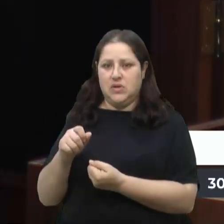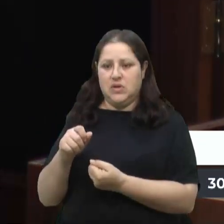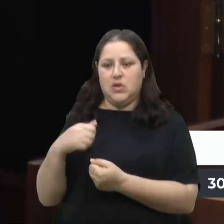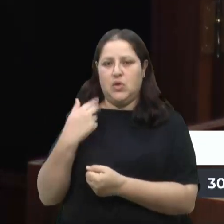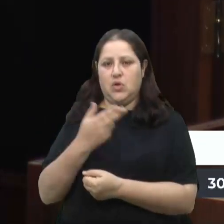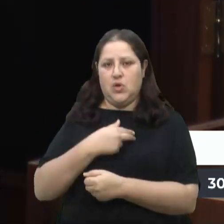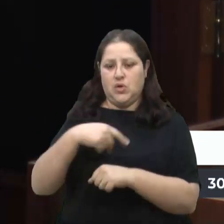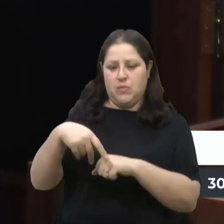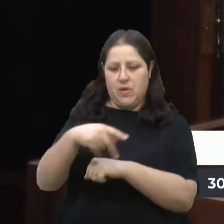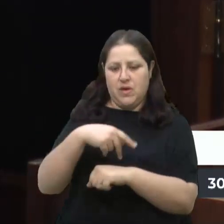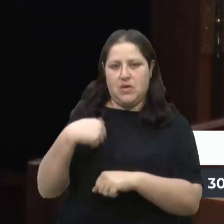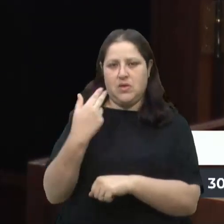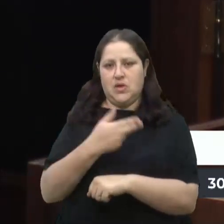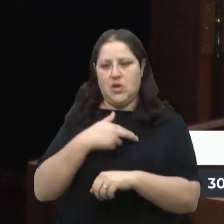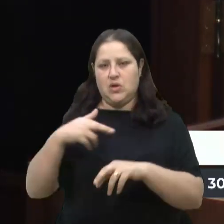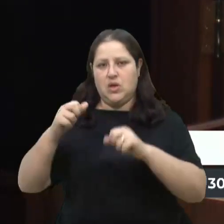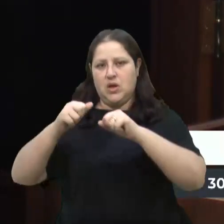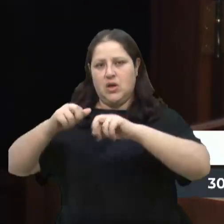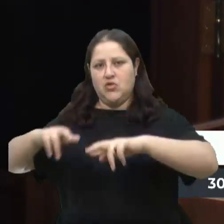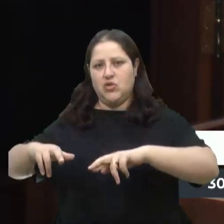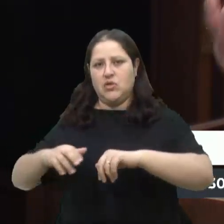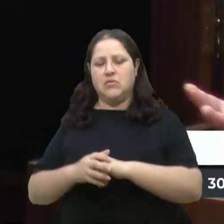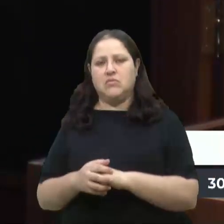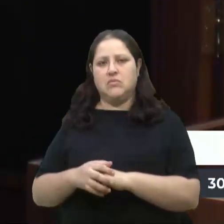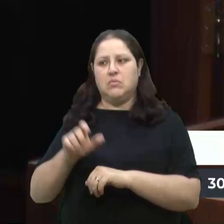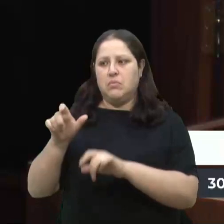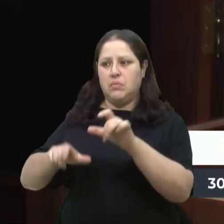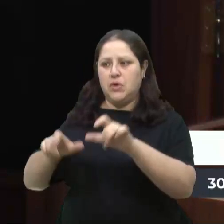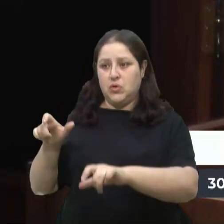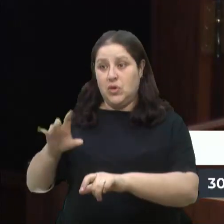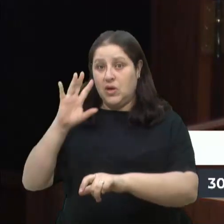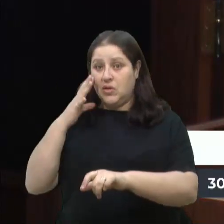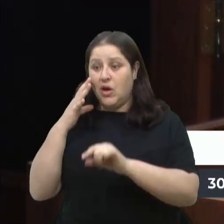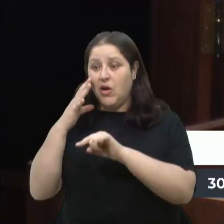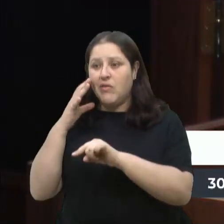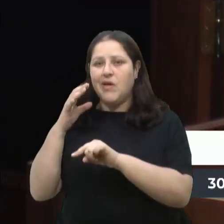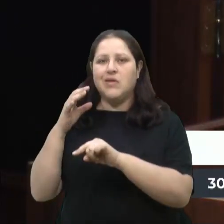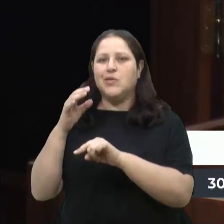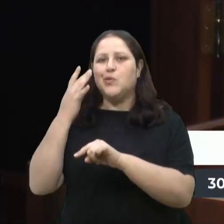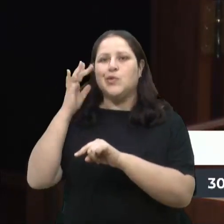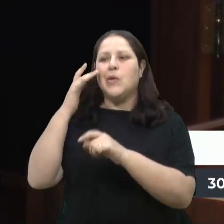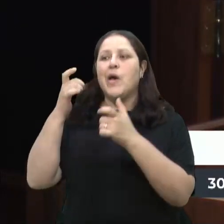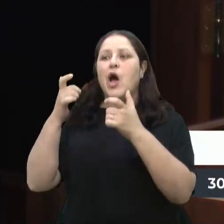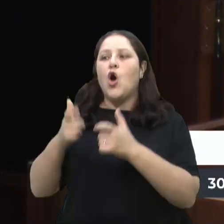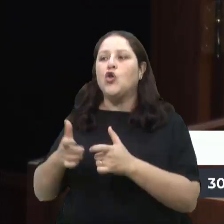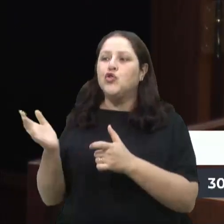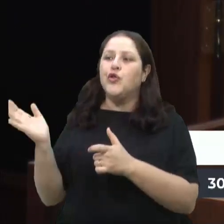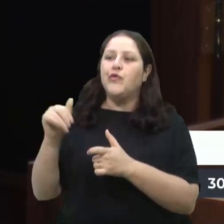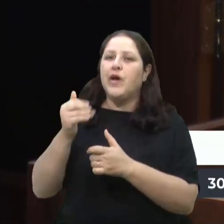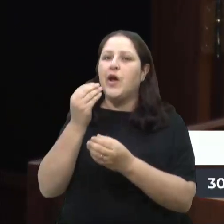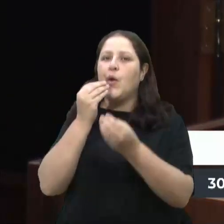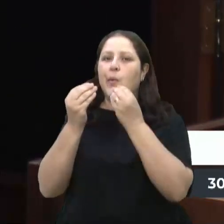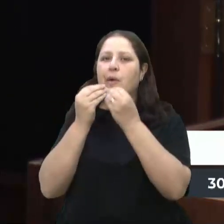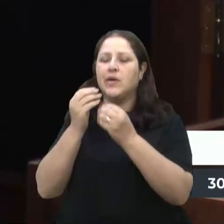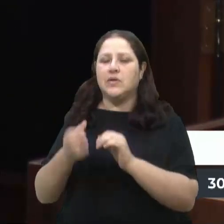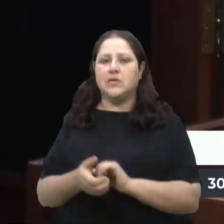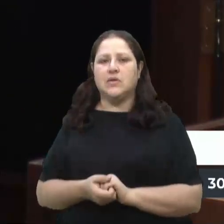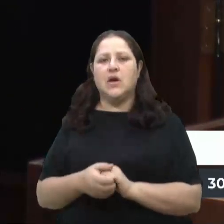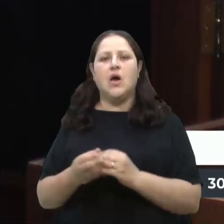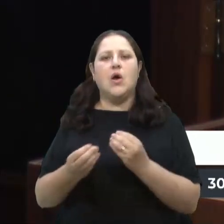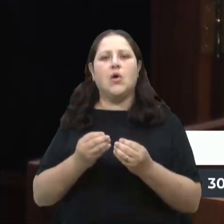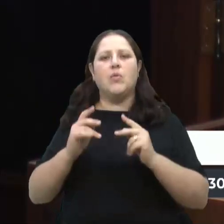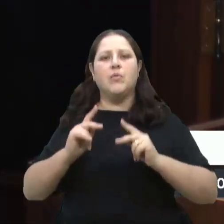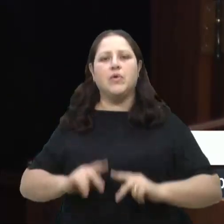da nossa região, que não sabem nem de onde sai o alimento. Como é que alguém pode administrar